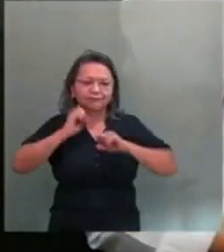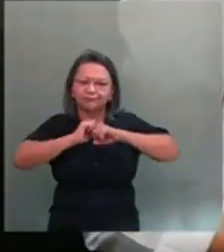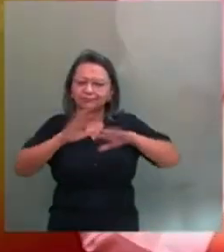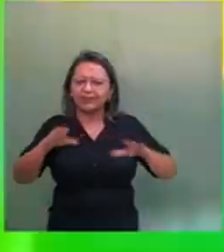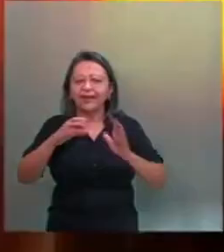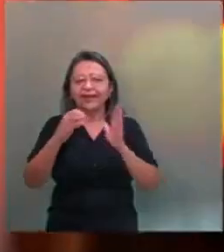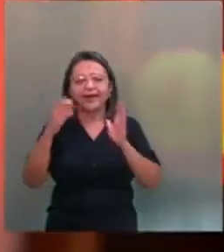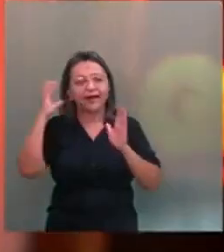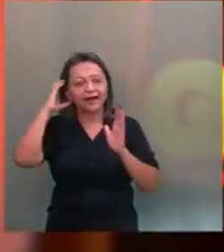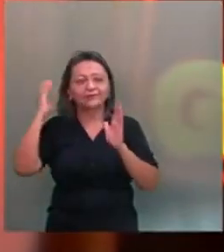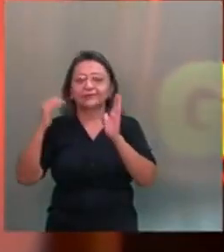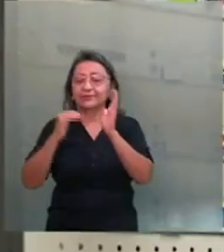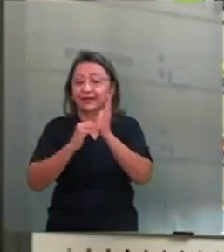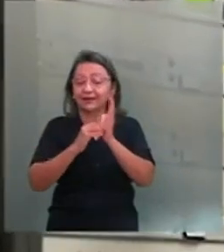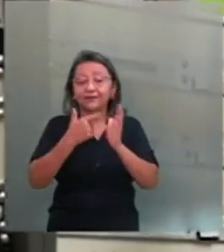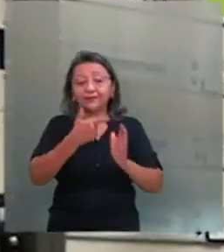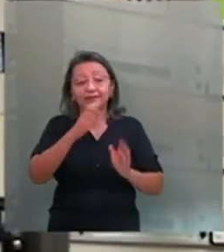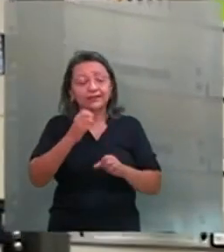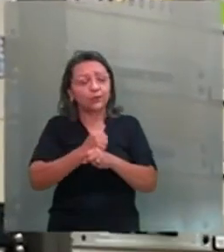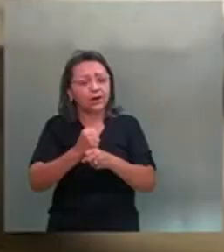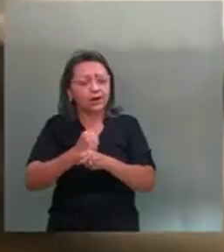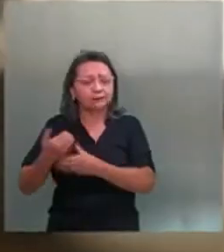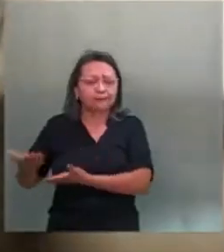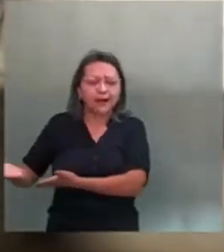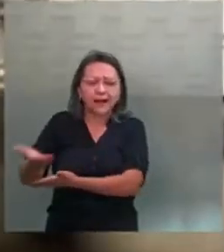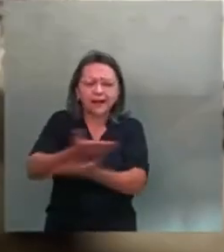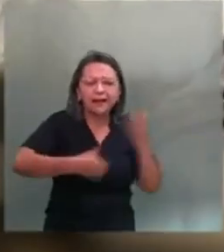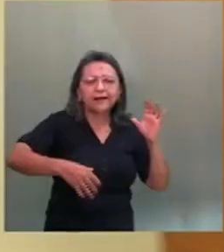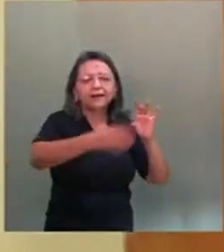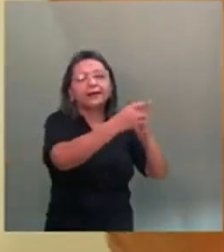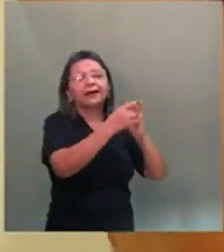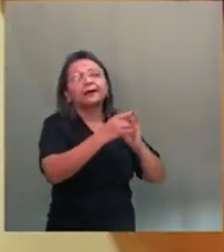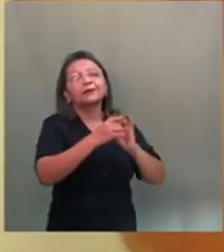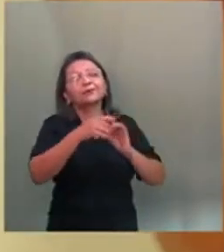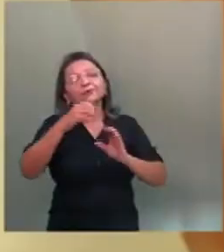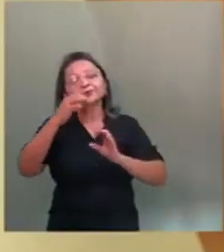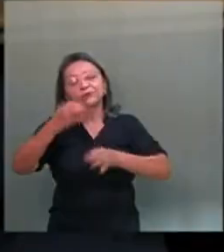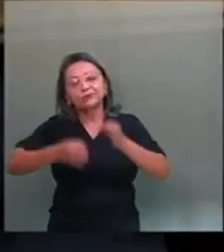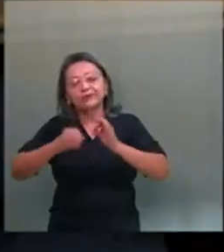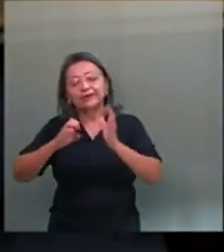Rádio Senado, há 25 anos conectando o Legislativo ao cidadão.